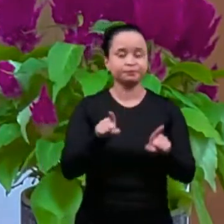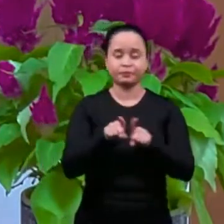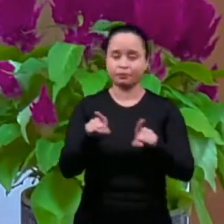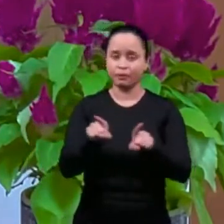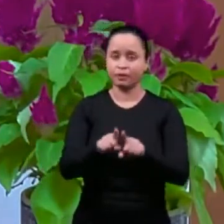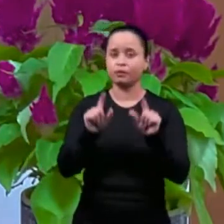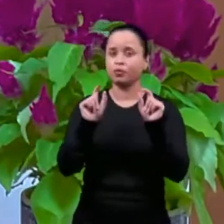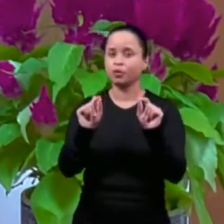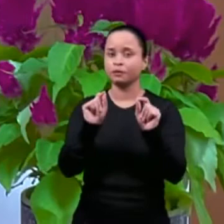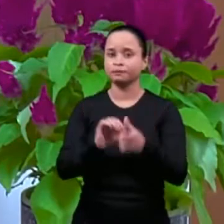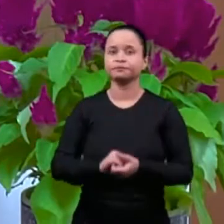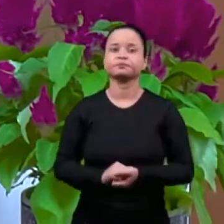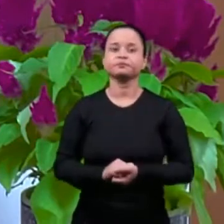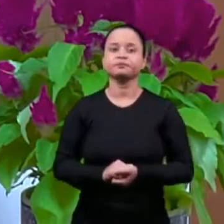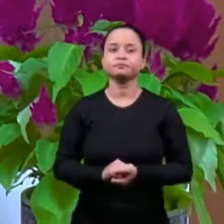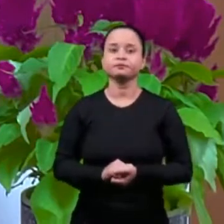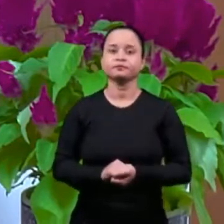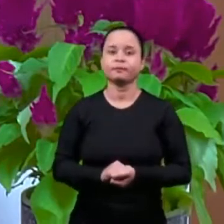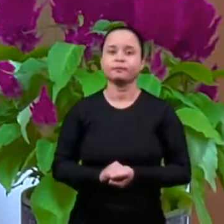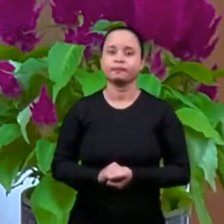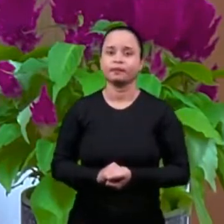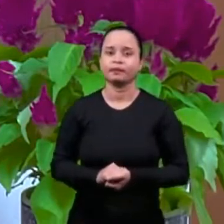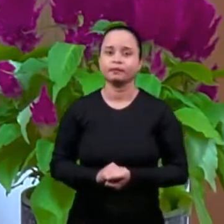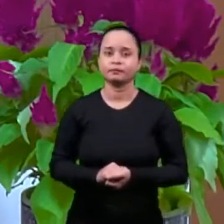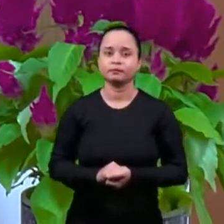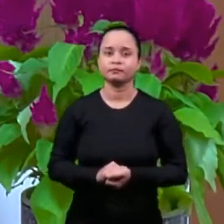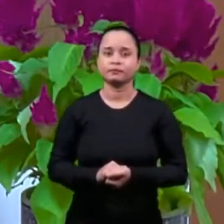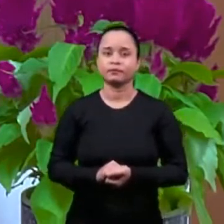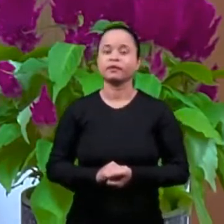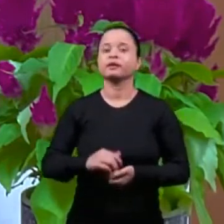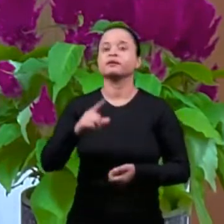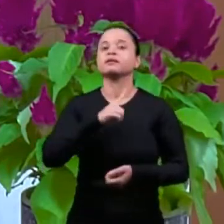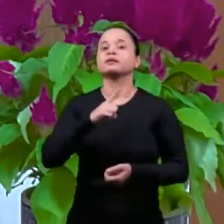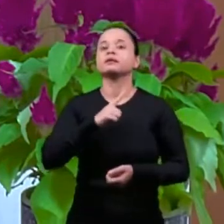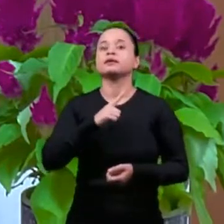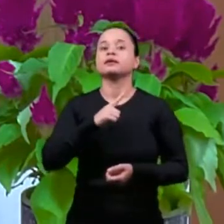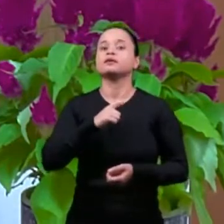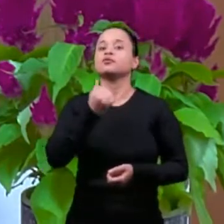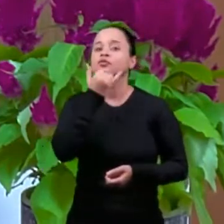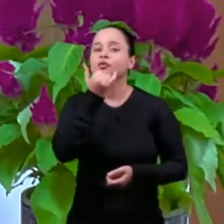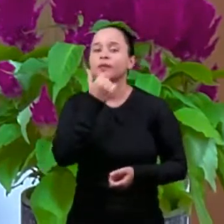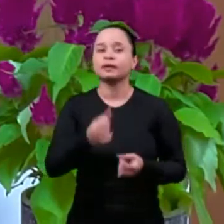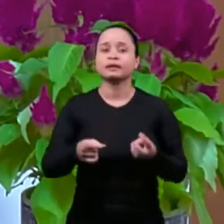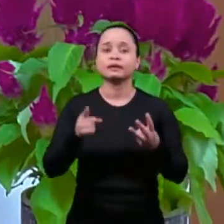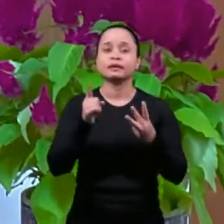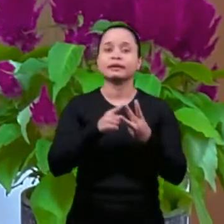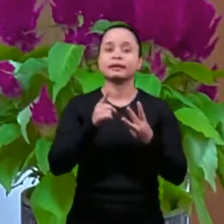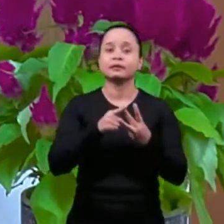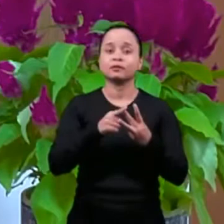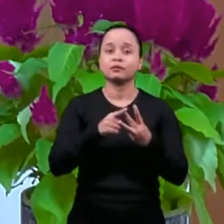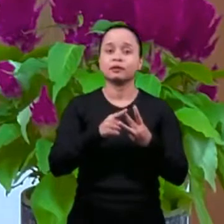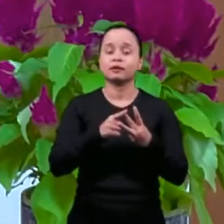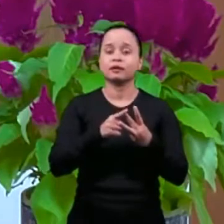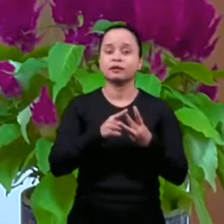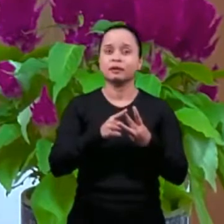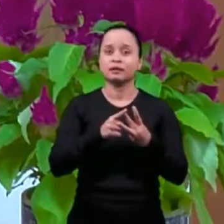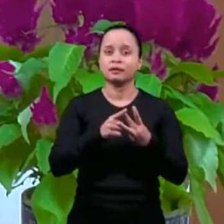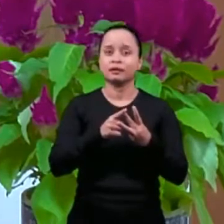disso, nós temos a palavra dos gregos, que era aletheia, desculpem, não é? A palavra dos gregos. A palavra